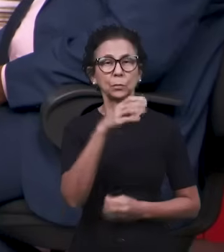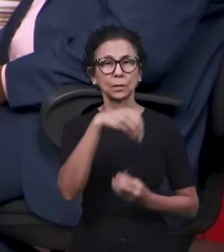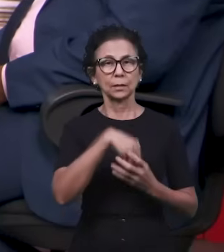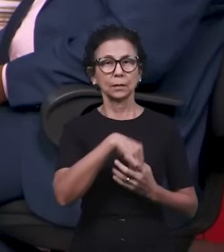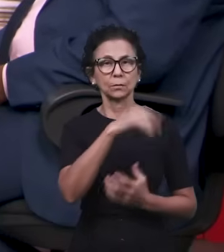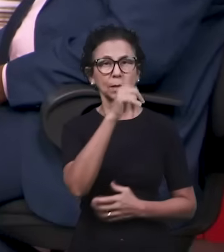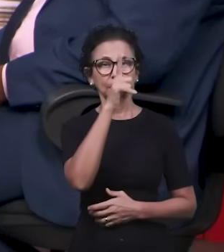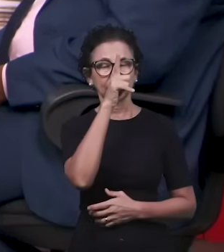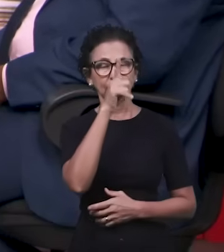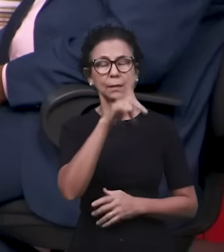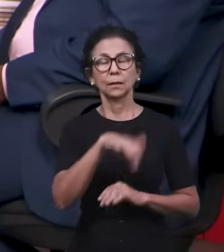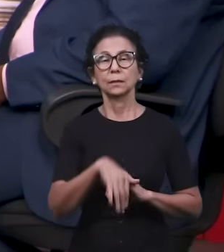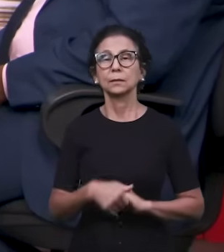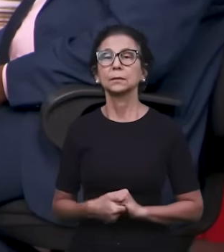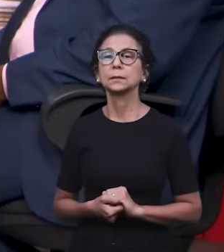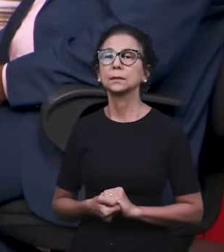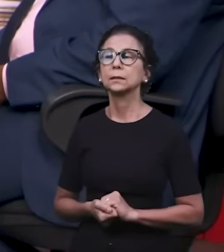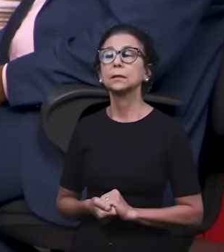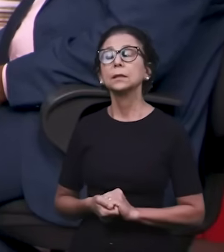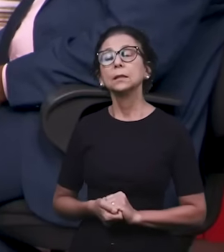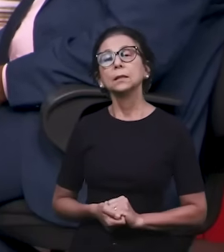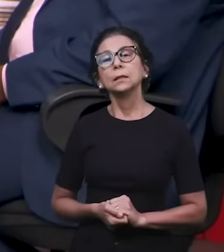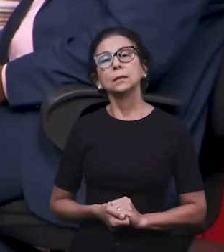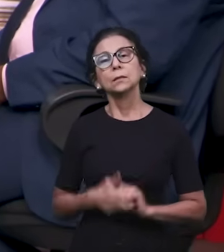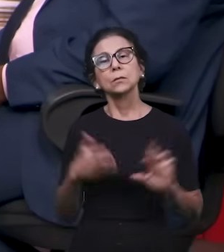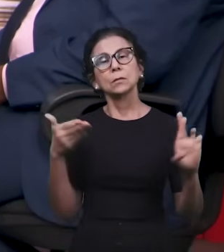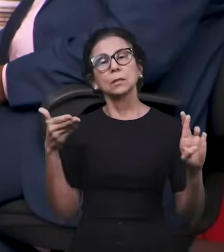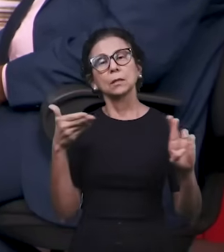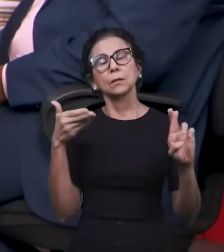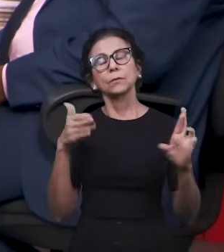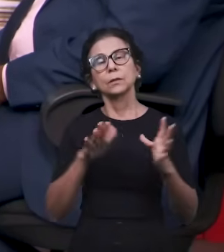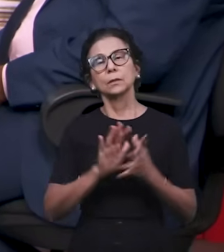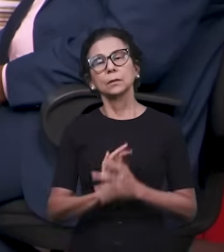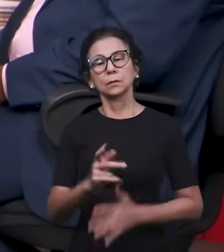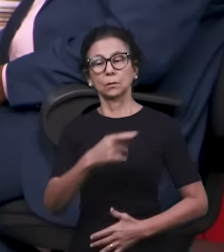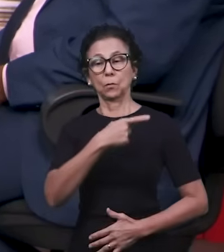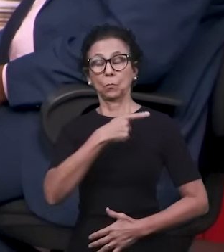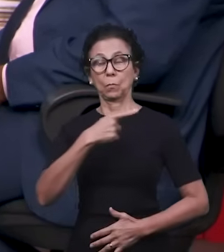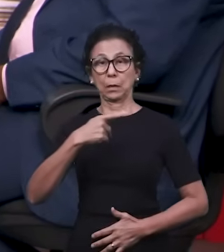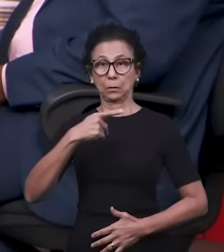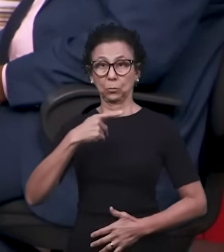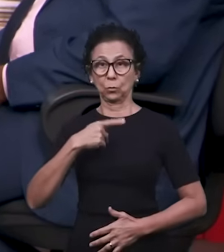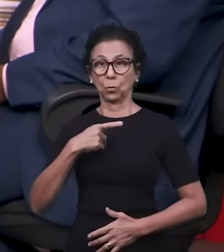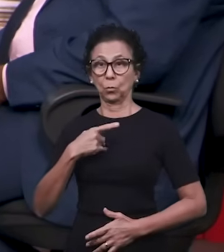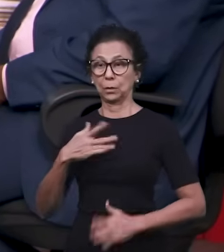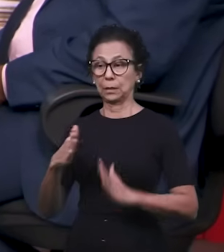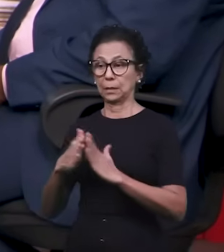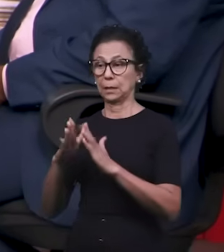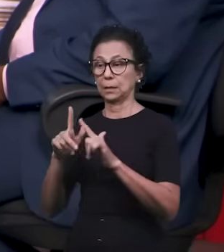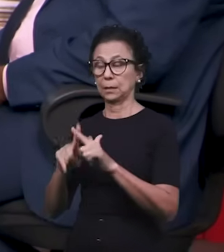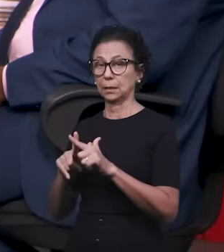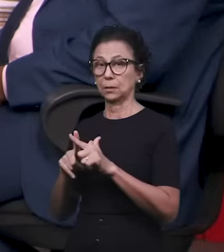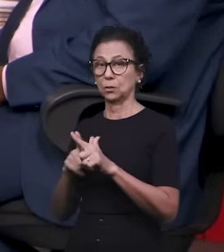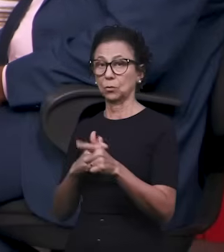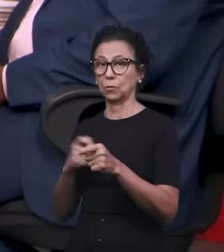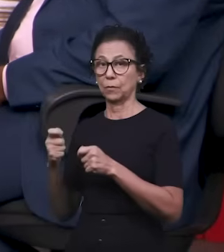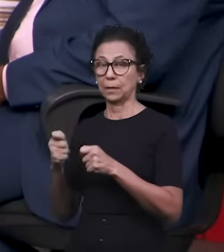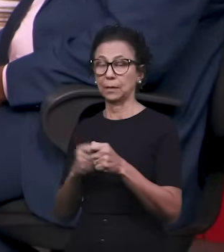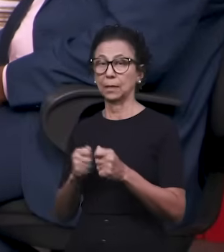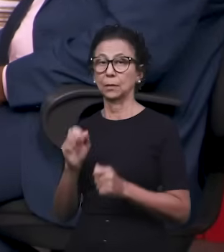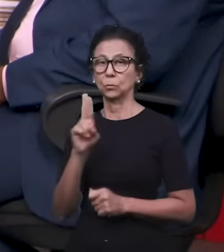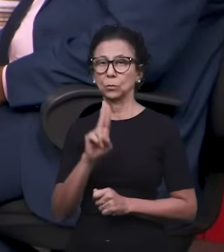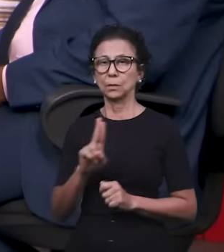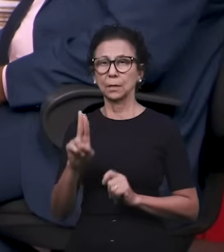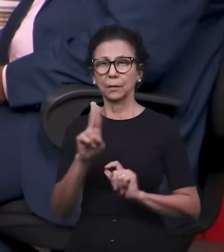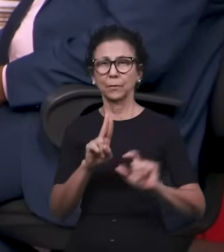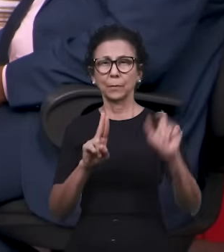da igreja, aquele que tinha o governo da igreja, em outras palavras, o pastor da igreja, ele era ali chamado de bispo. Assim como tem também